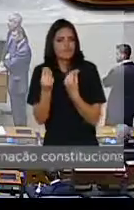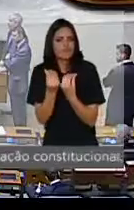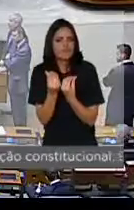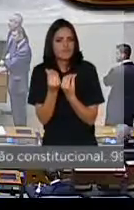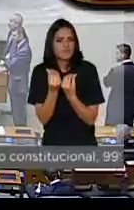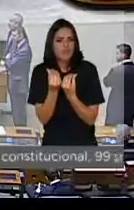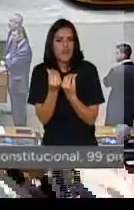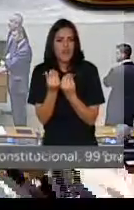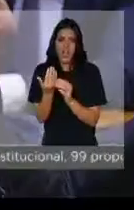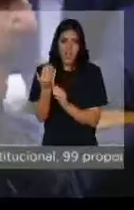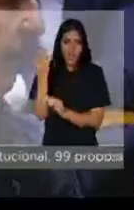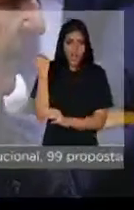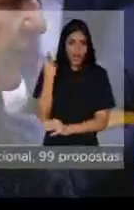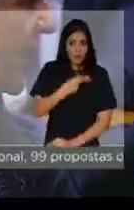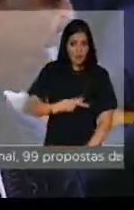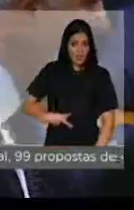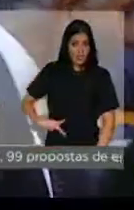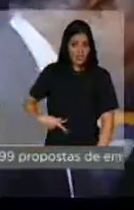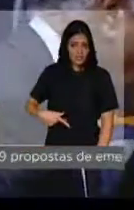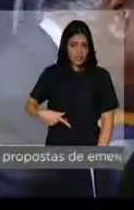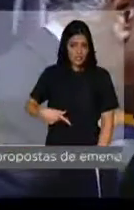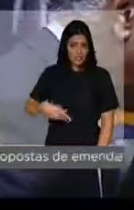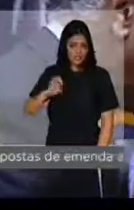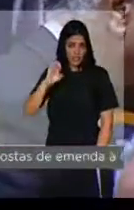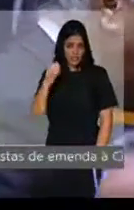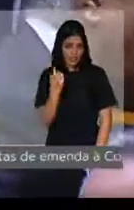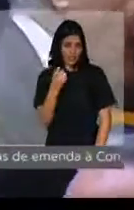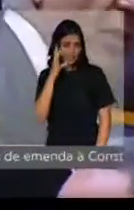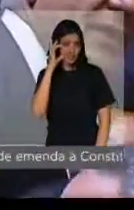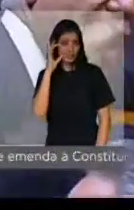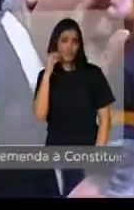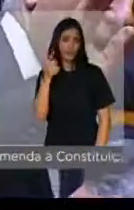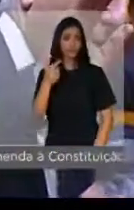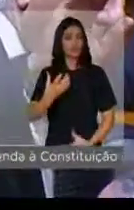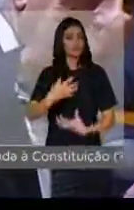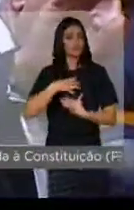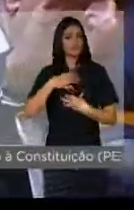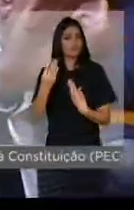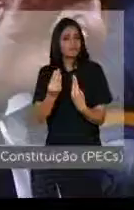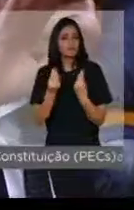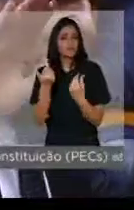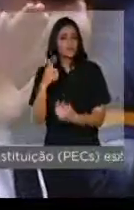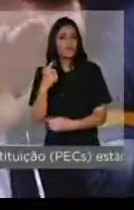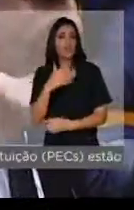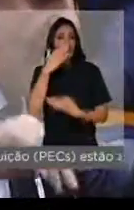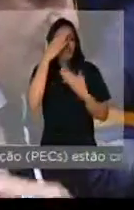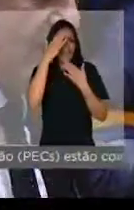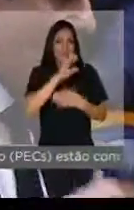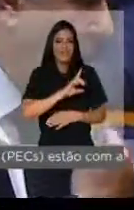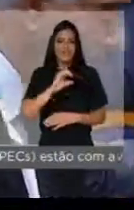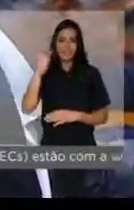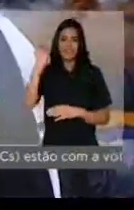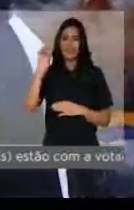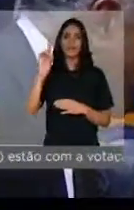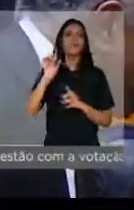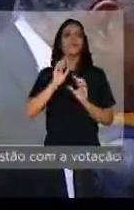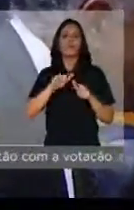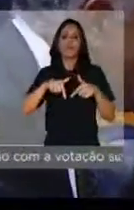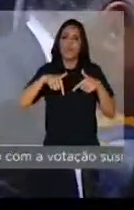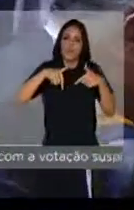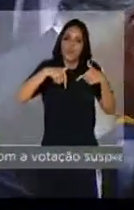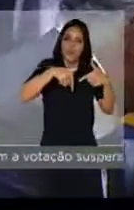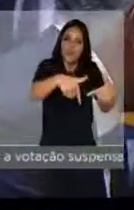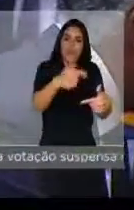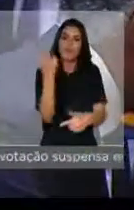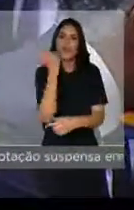não teve. Porque o caos que nós vimos hoje nos municípios, que graças a Deus o município está reagindo e saindo dele, é fruto do governo